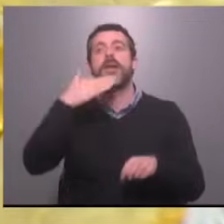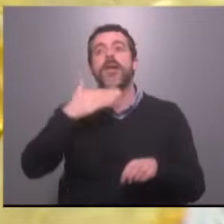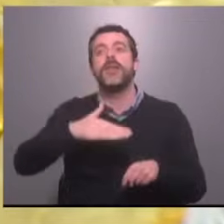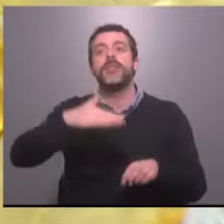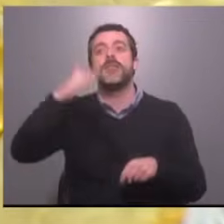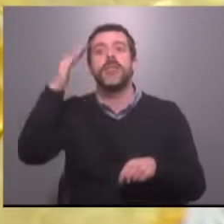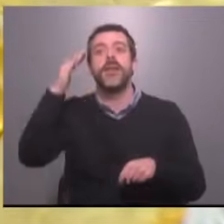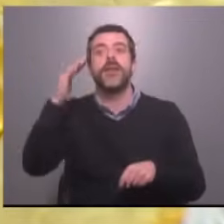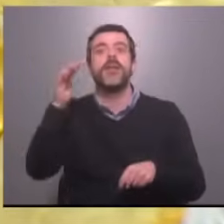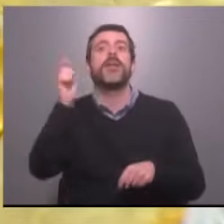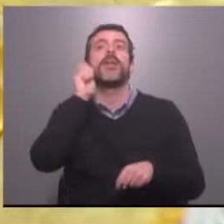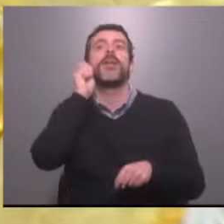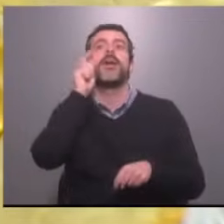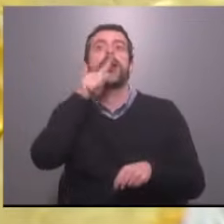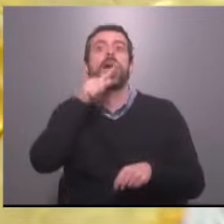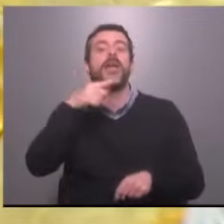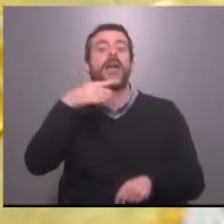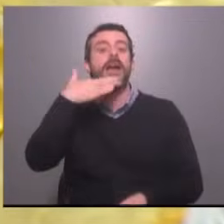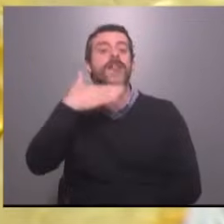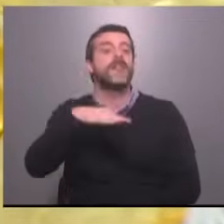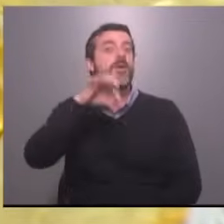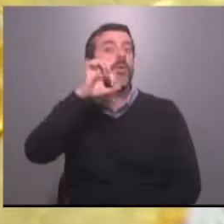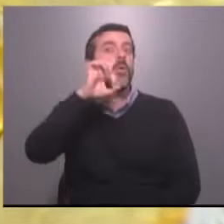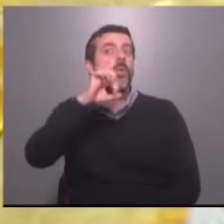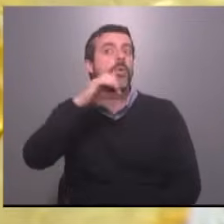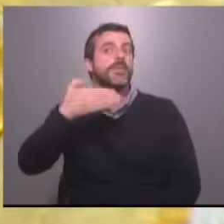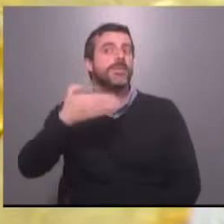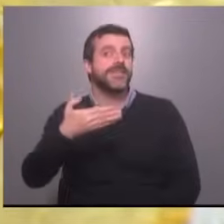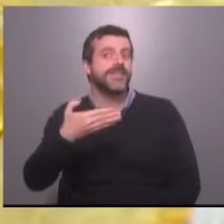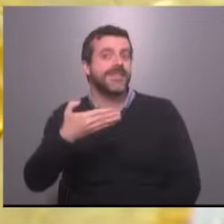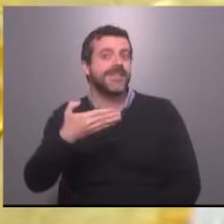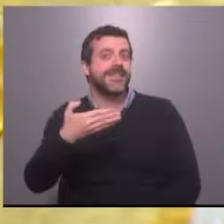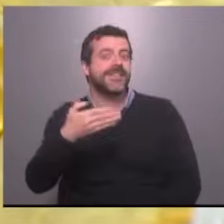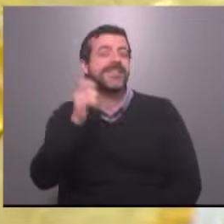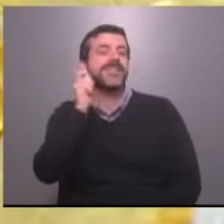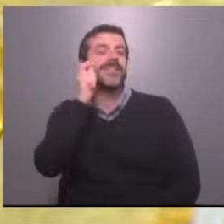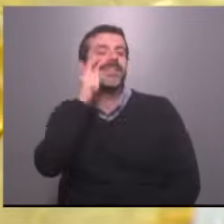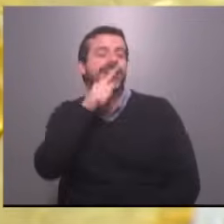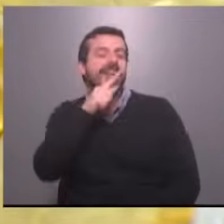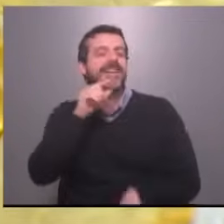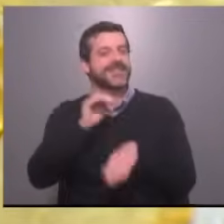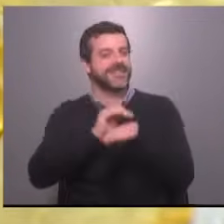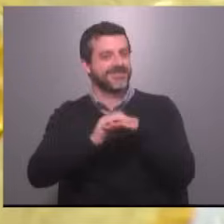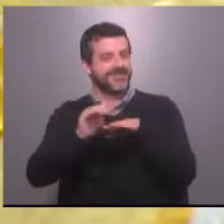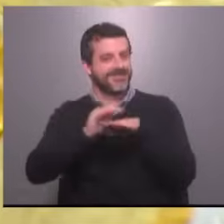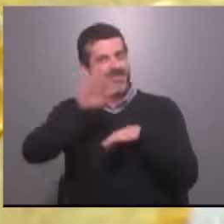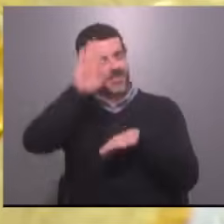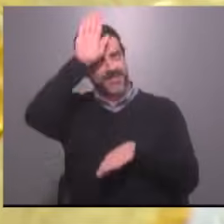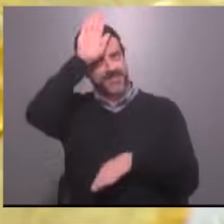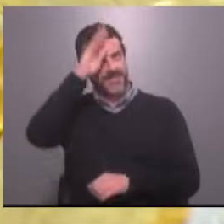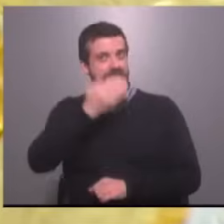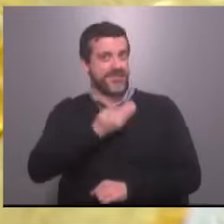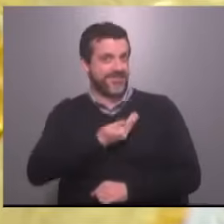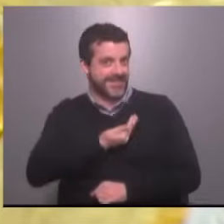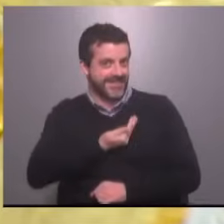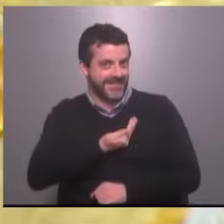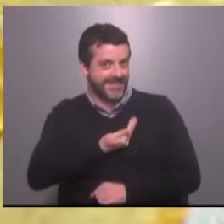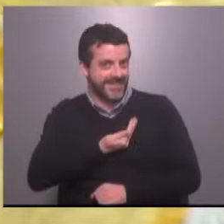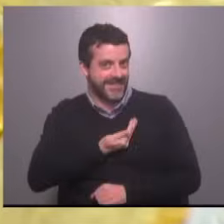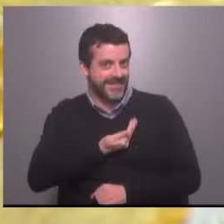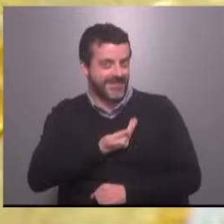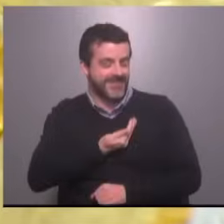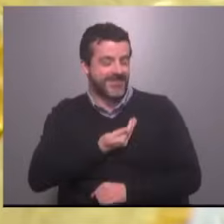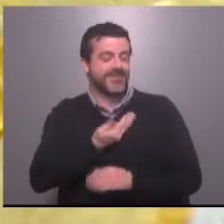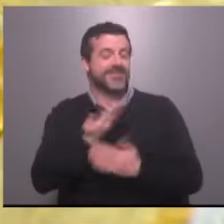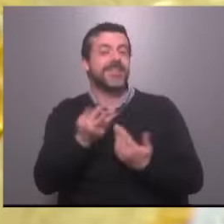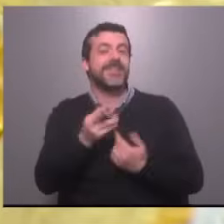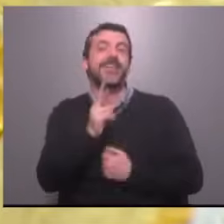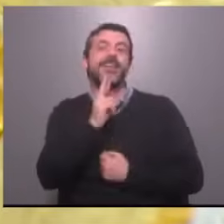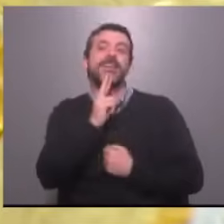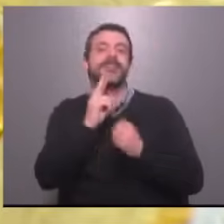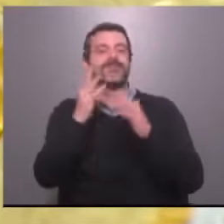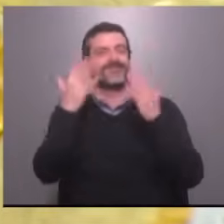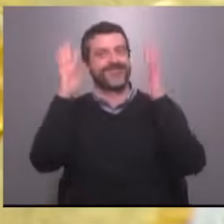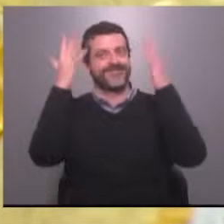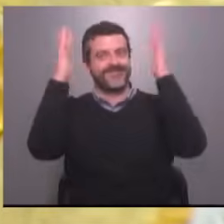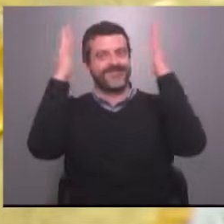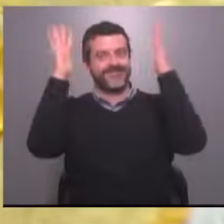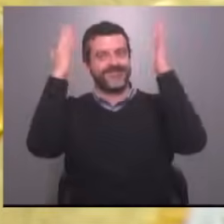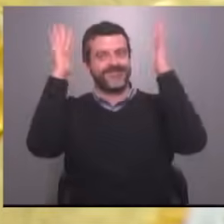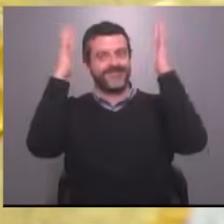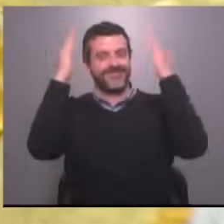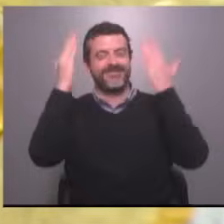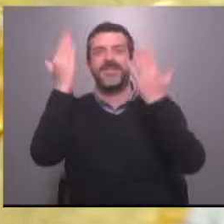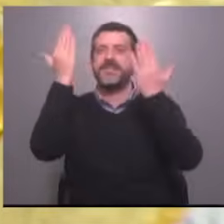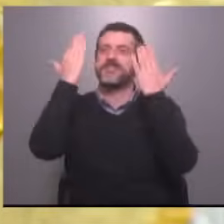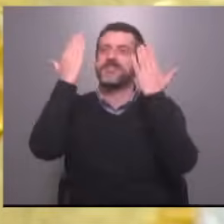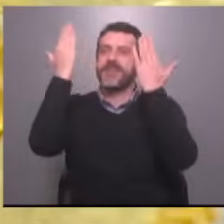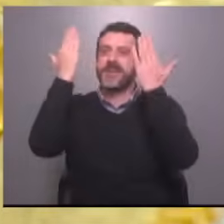que hoje faz anos, só 87 anos, o nosso querido Papa Francisco.